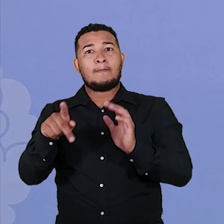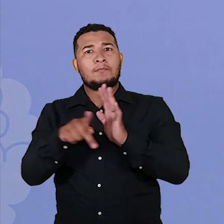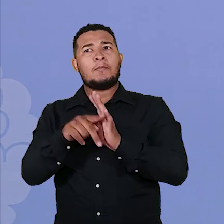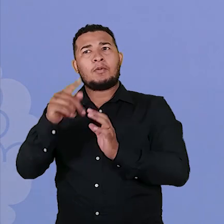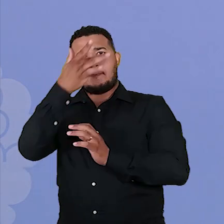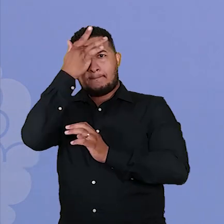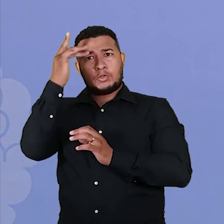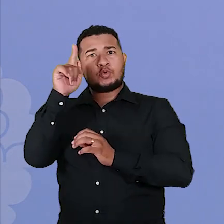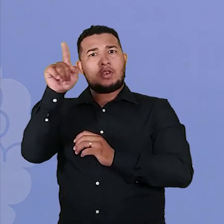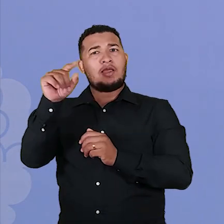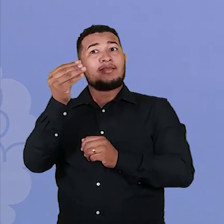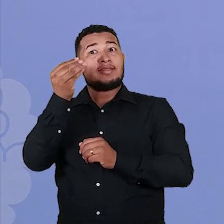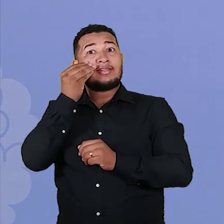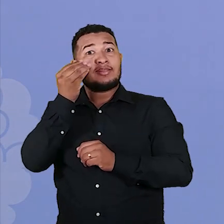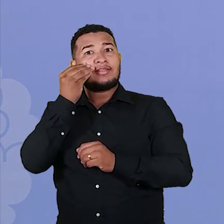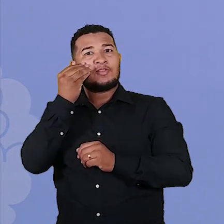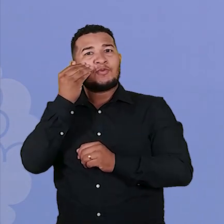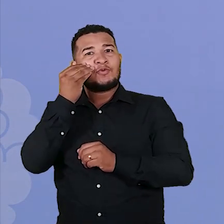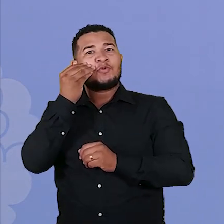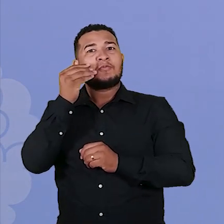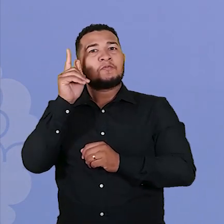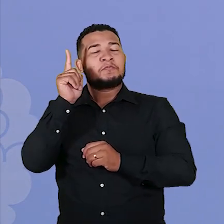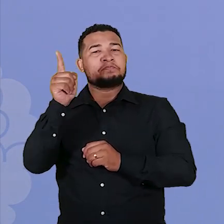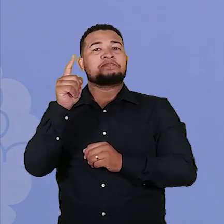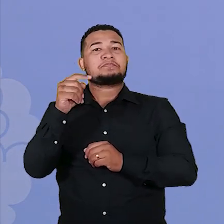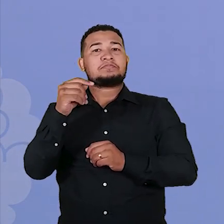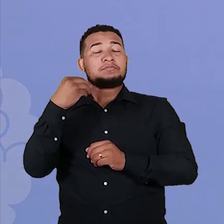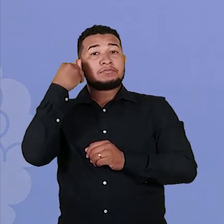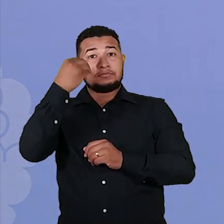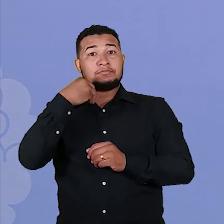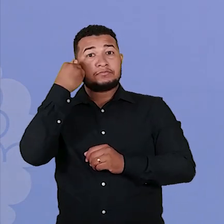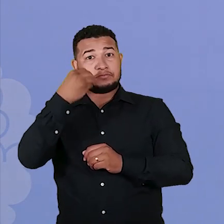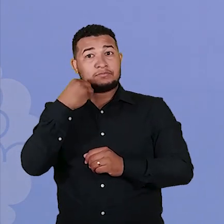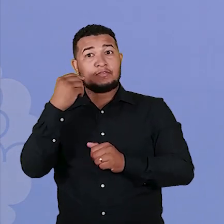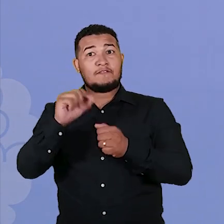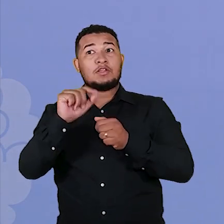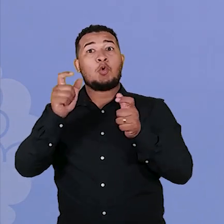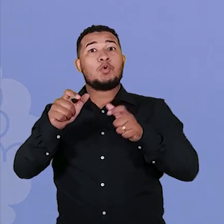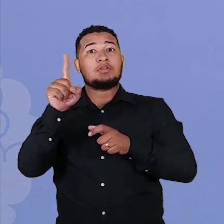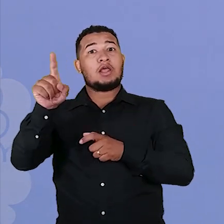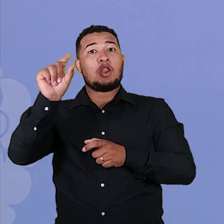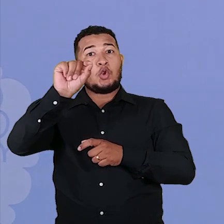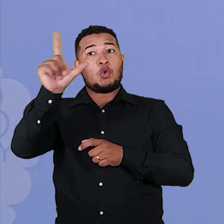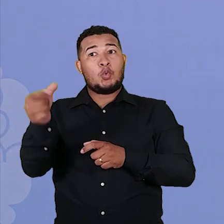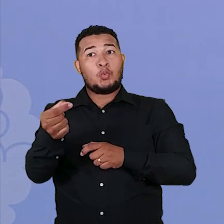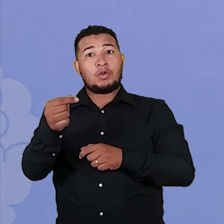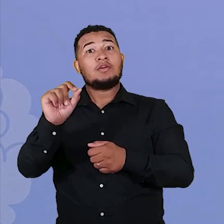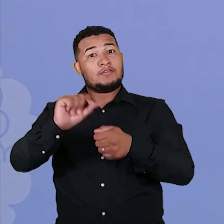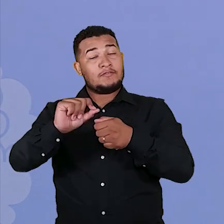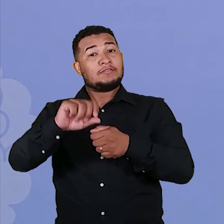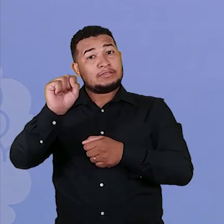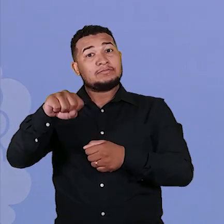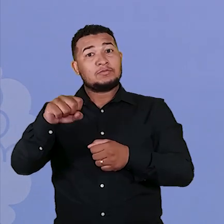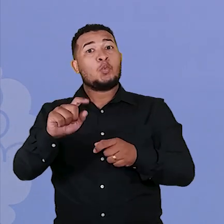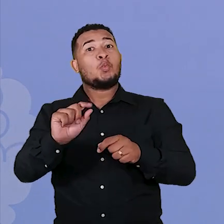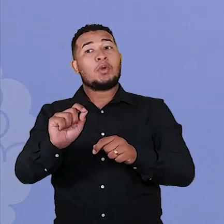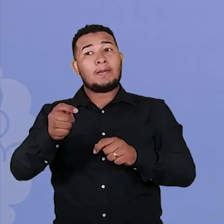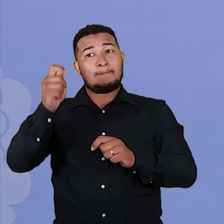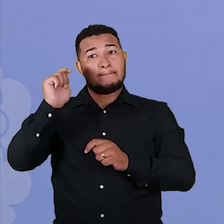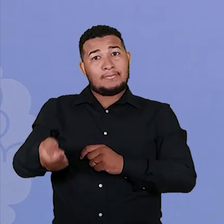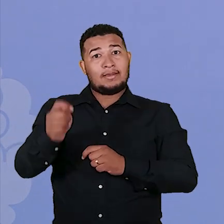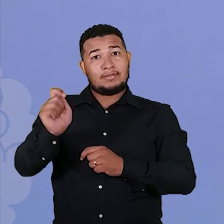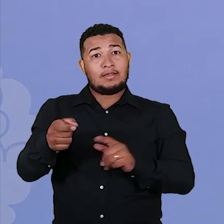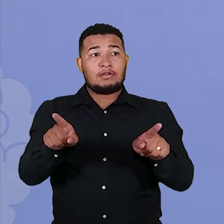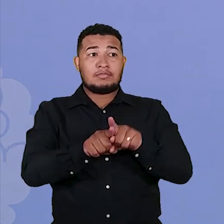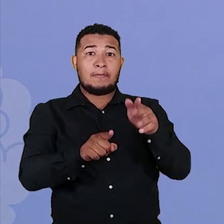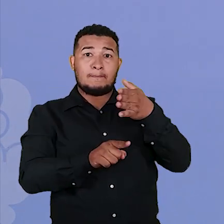de um astronauta que tentou fazer esse experimento na lua e ele fez com